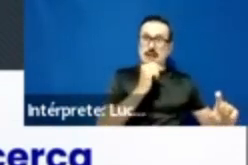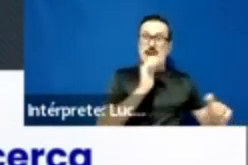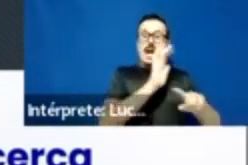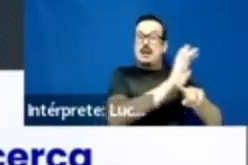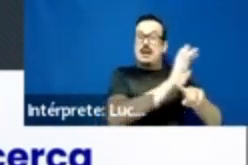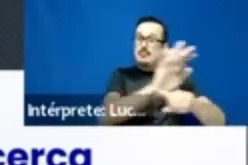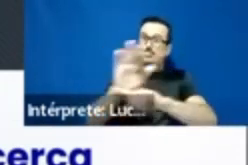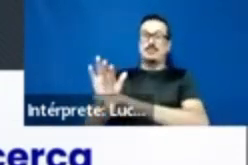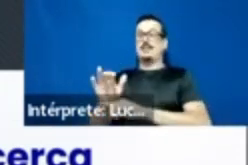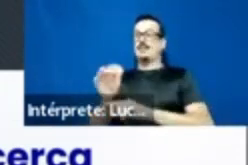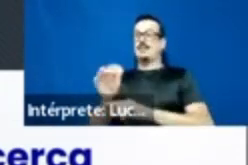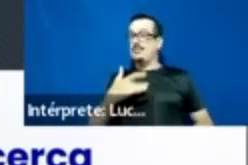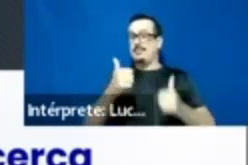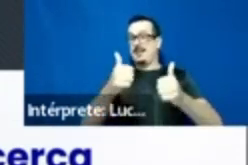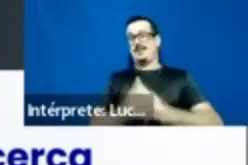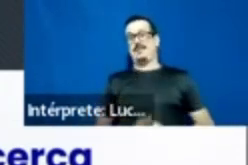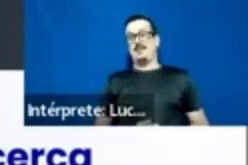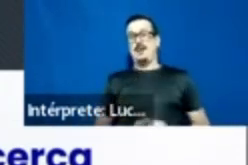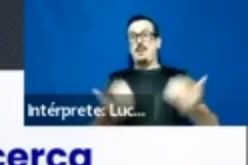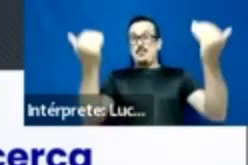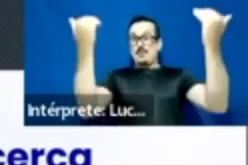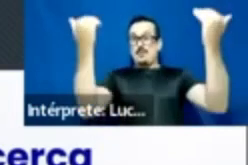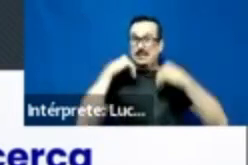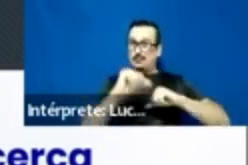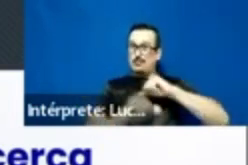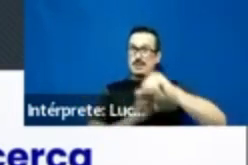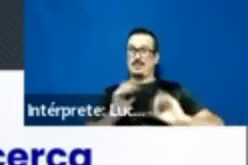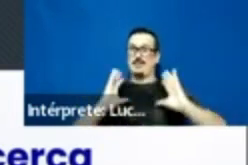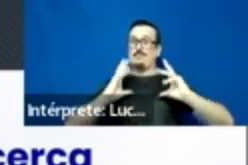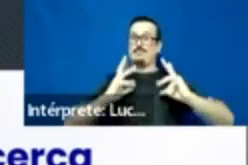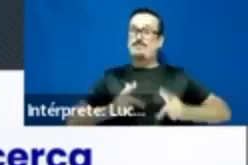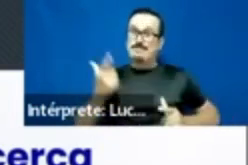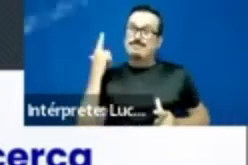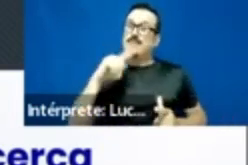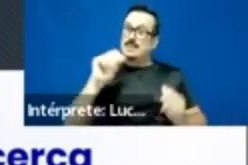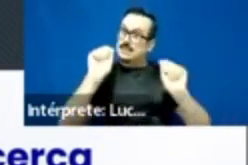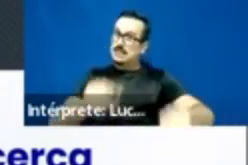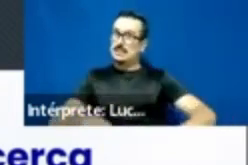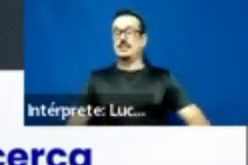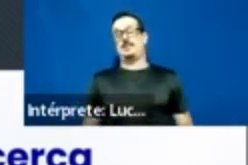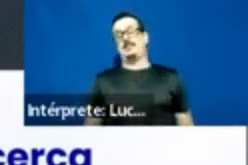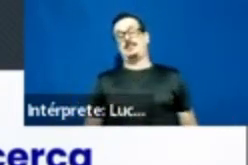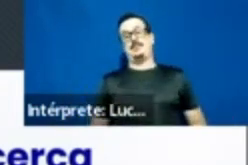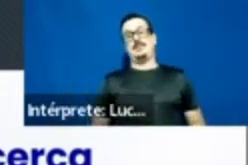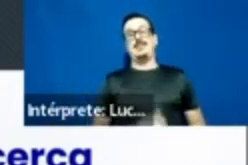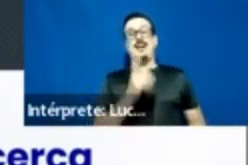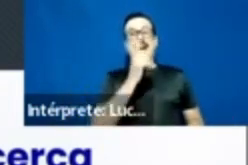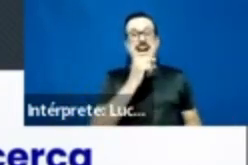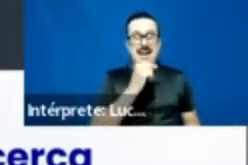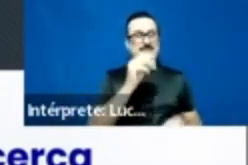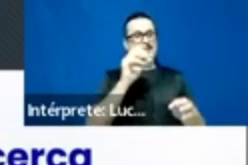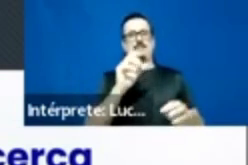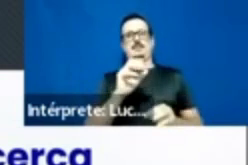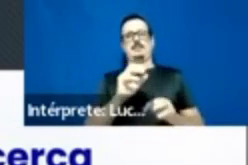Carlos mostrou. É uma água que hidrata de verdade. E dentro desse contexto, proporcionar